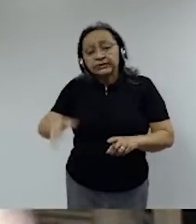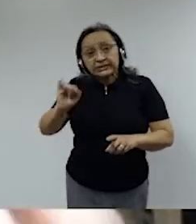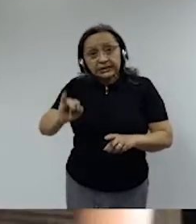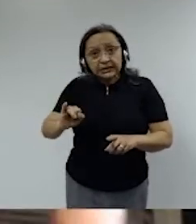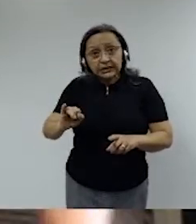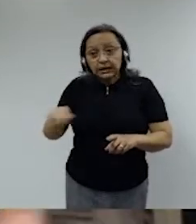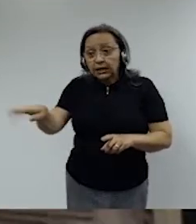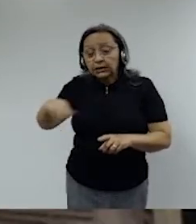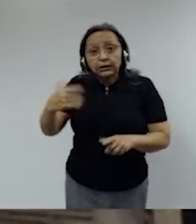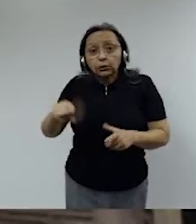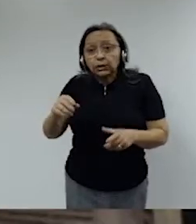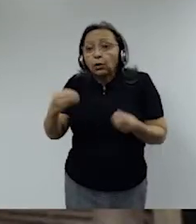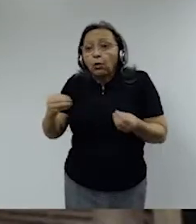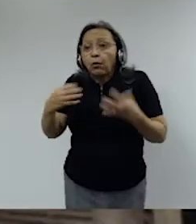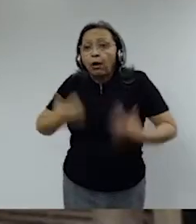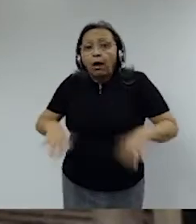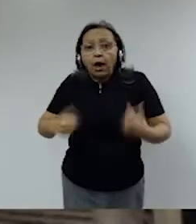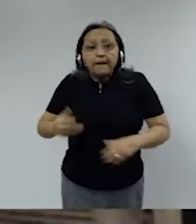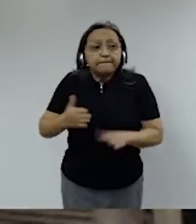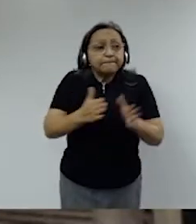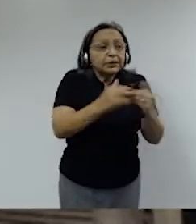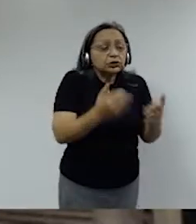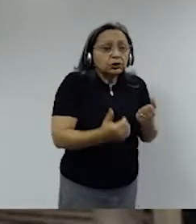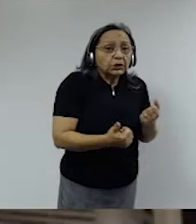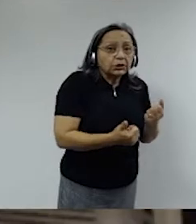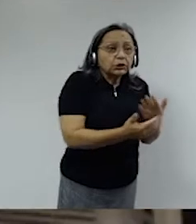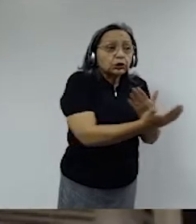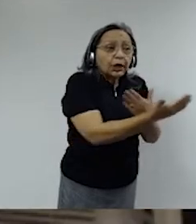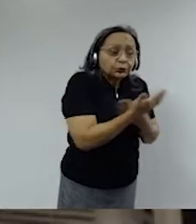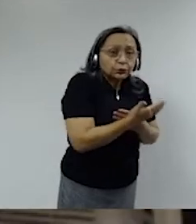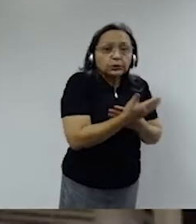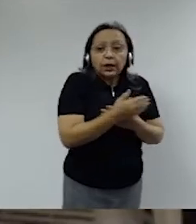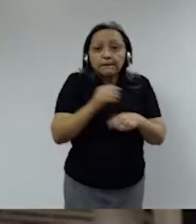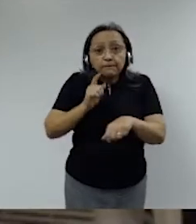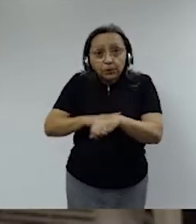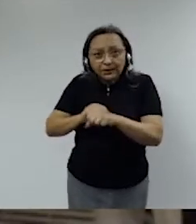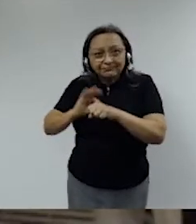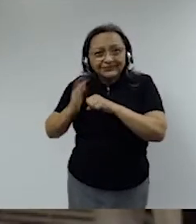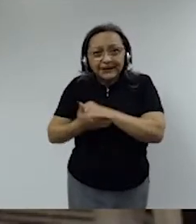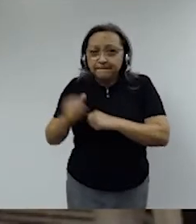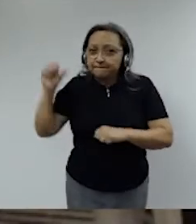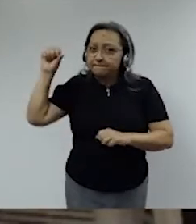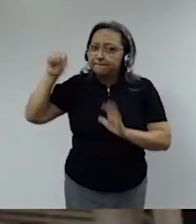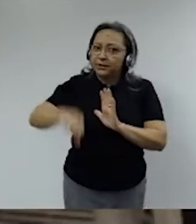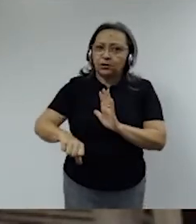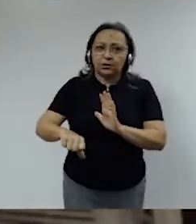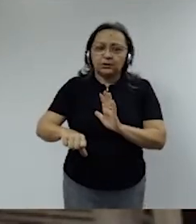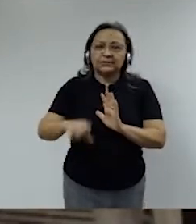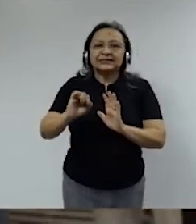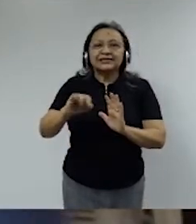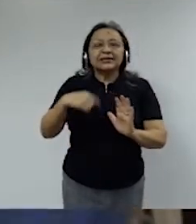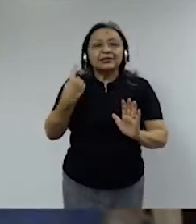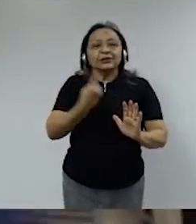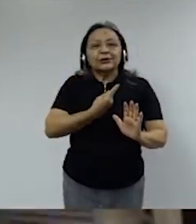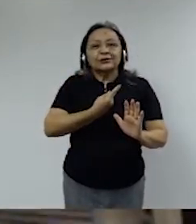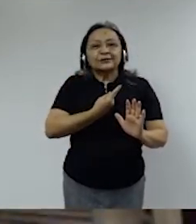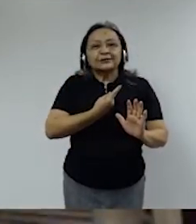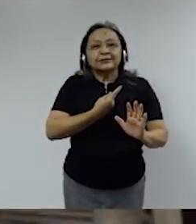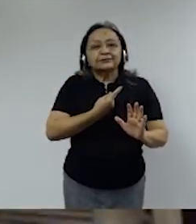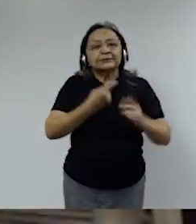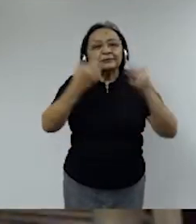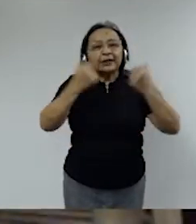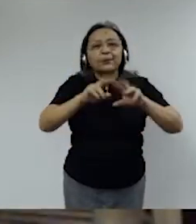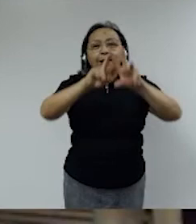tem a quem recorrer, no momento de pandemia, ficam mais vulneráveis ainda. Quando nós falamos sobre audiências